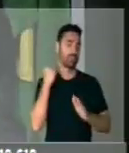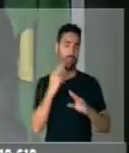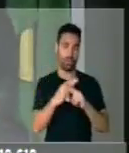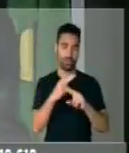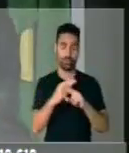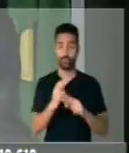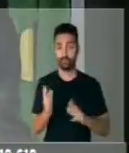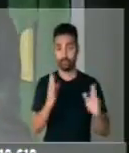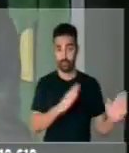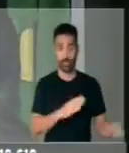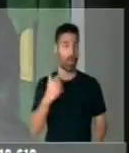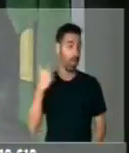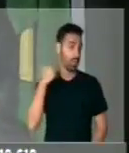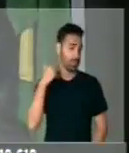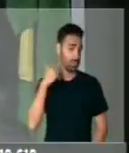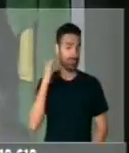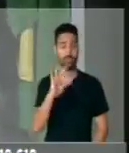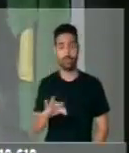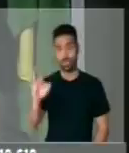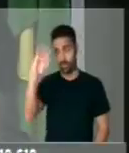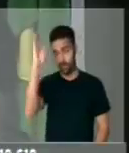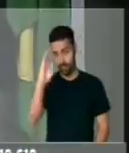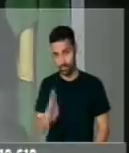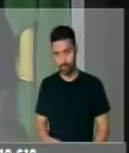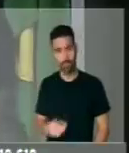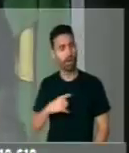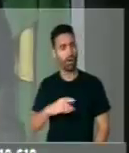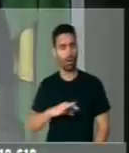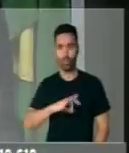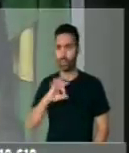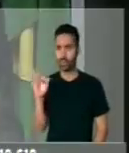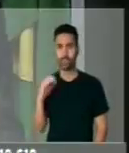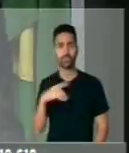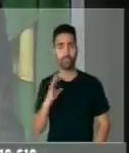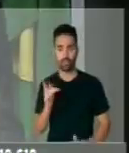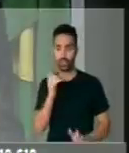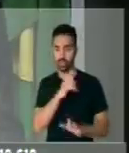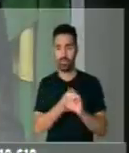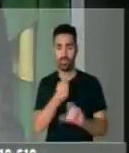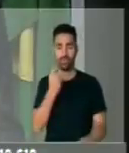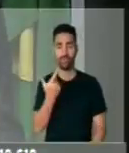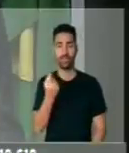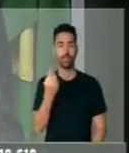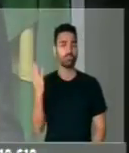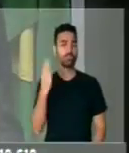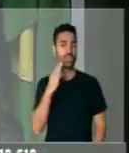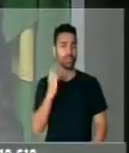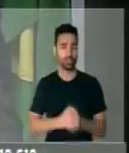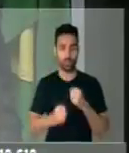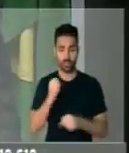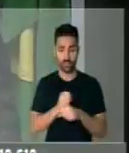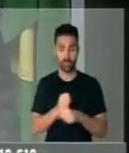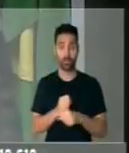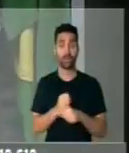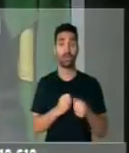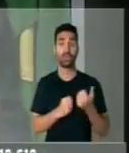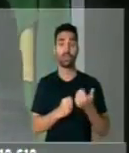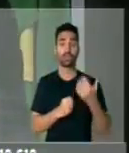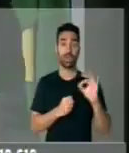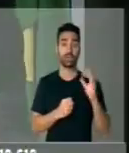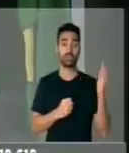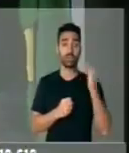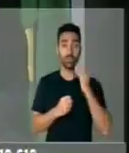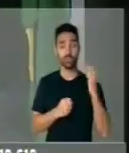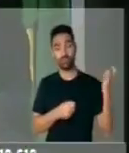a Loteria Federal Brasileira, que com grande sucesso faturou 20 bilhões no ano passado, 10 bilhões retornaram